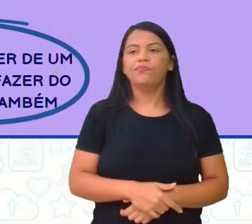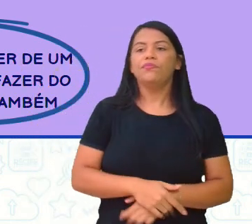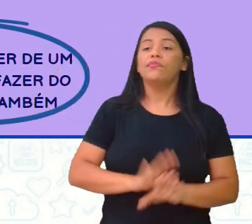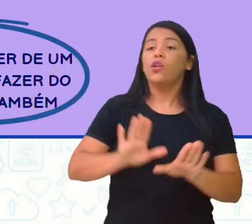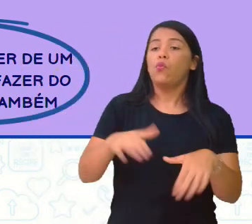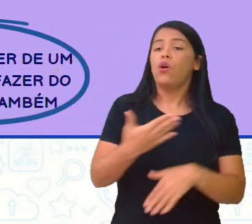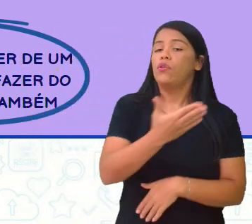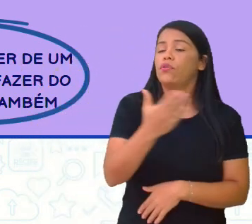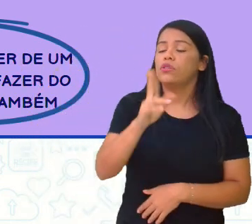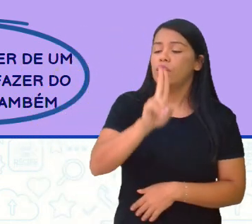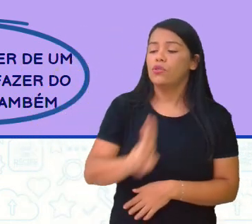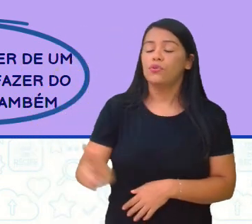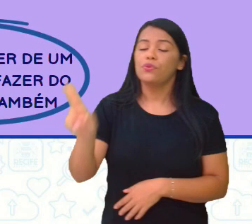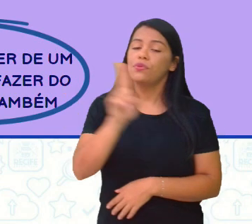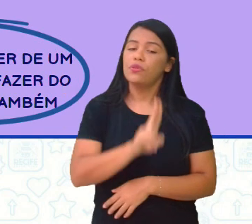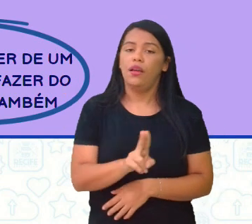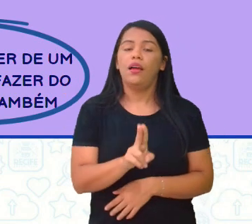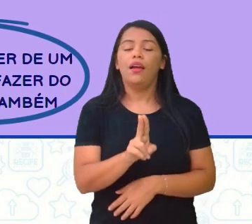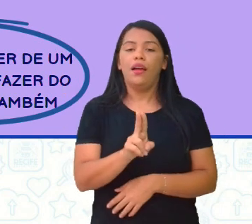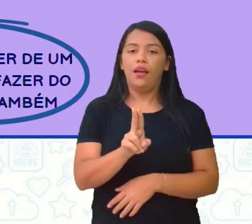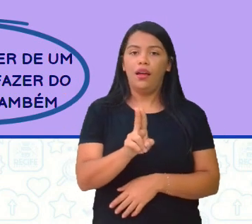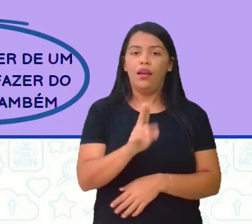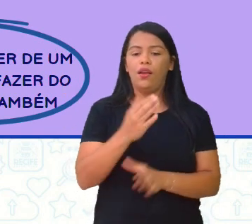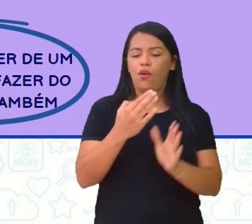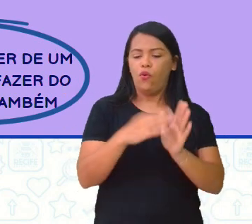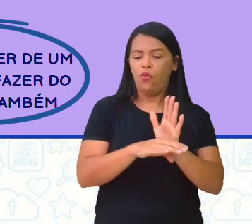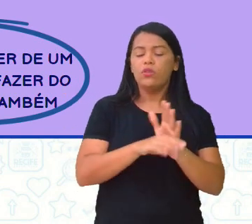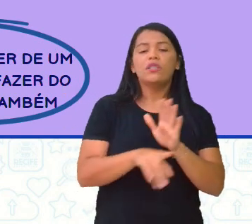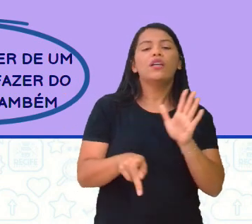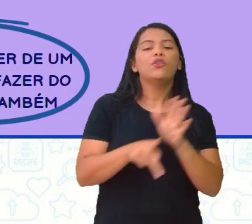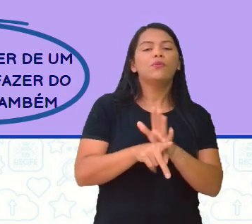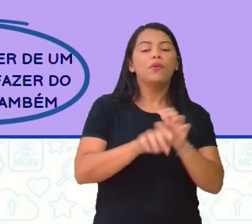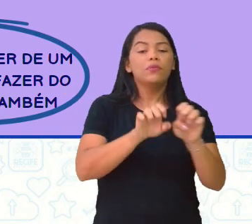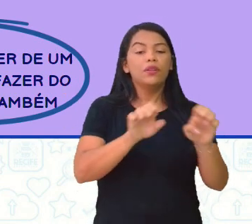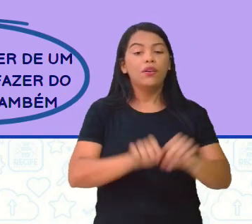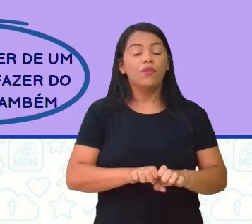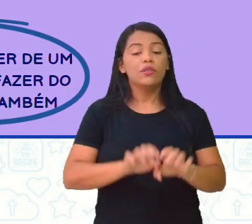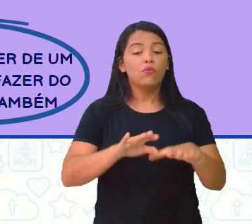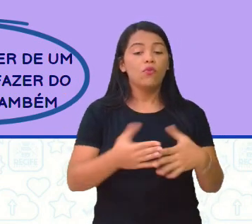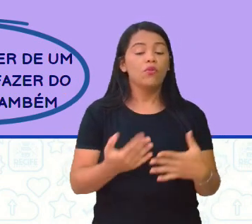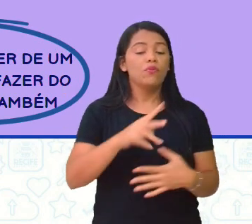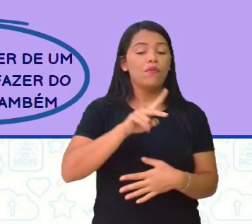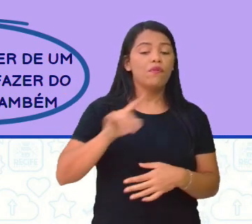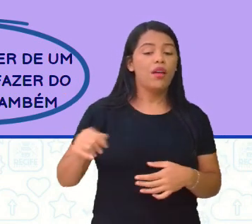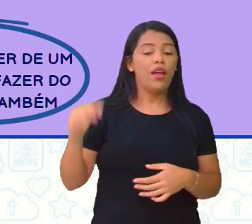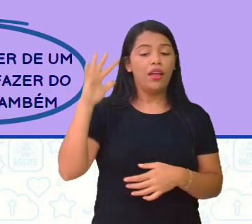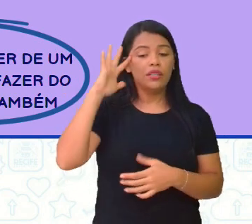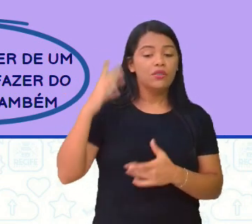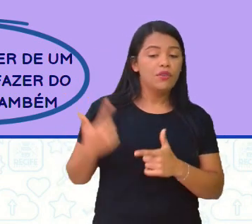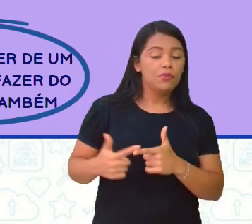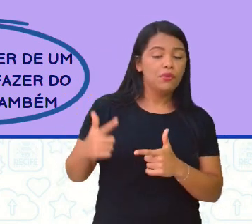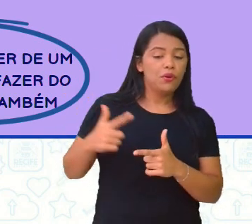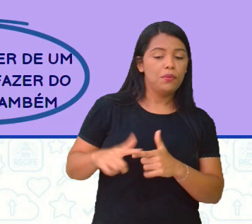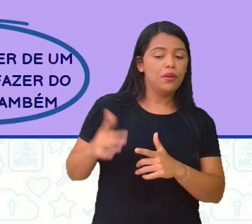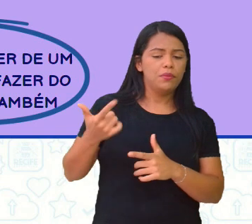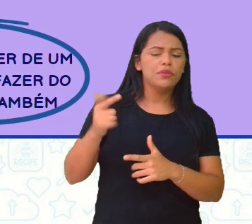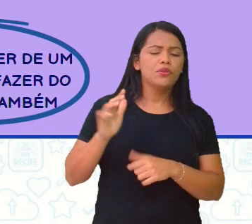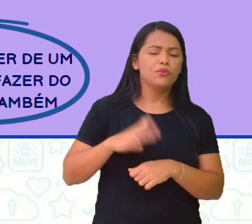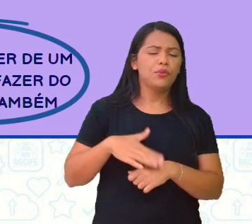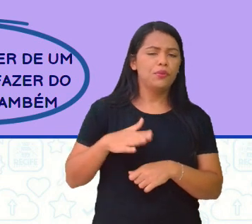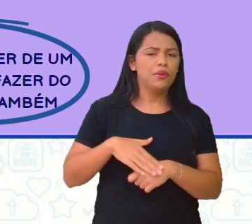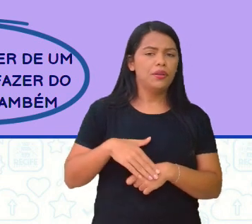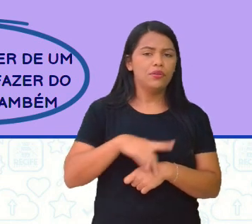Quando vocês usarem bastante o conceito de equação na resolução de problemas e em outros casos,